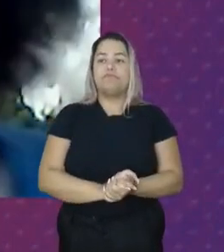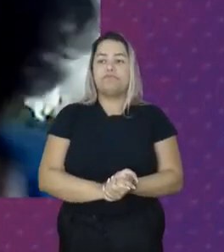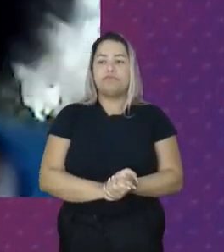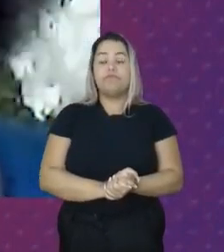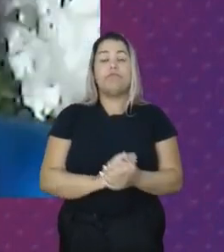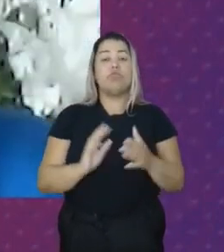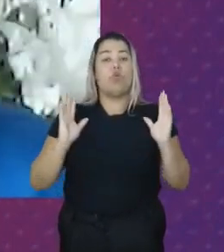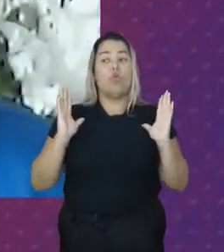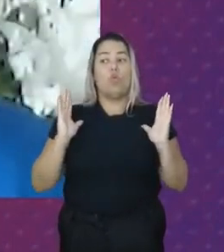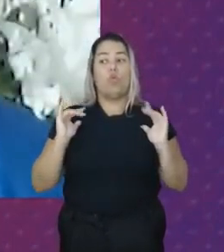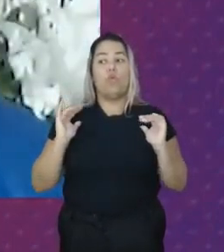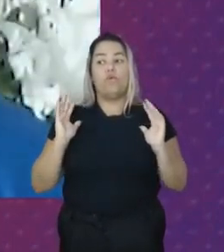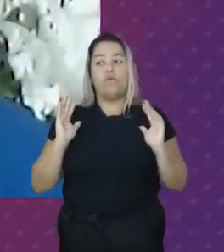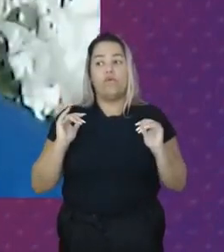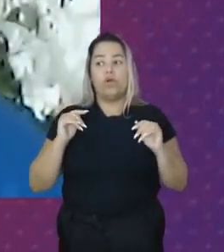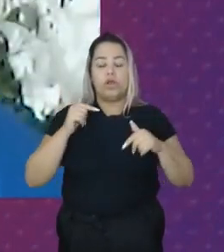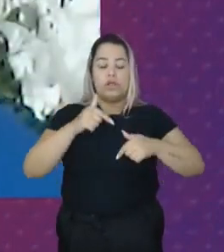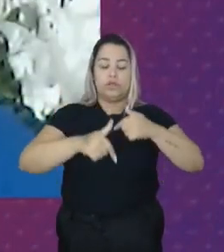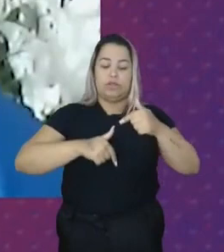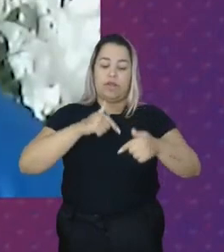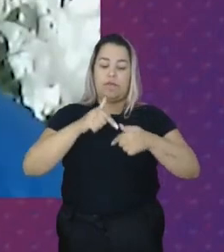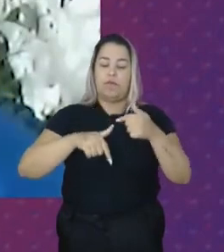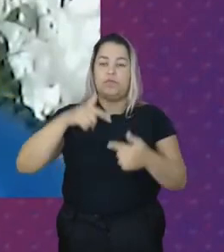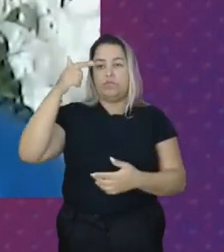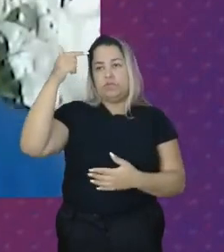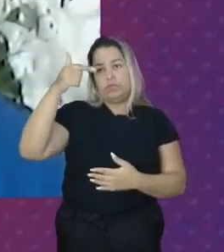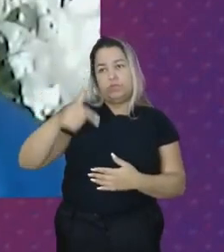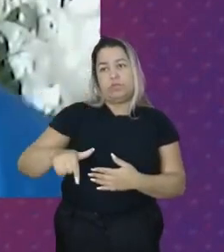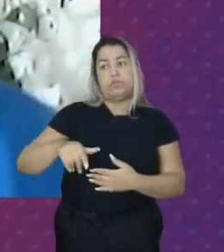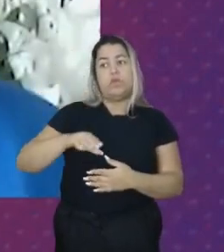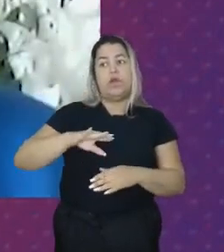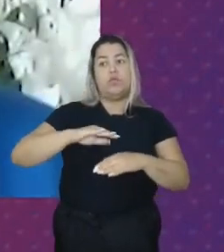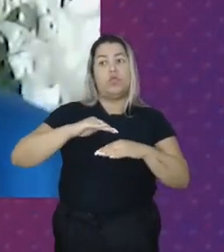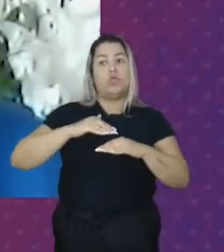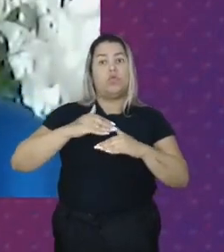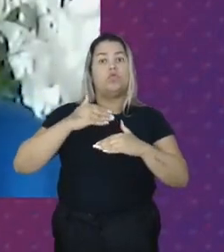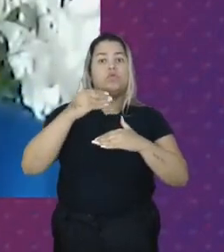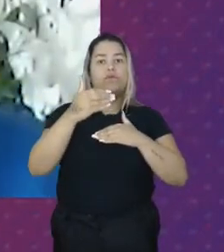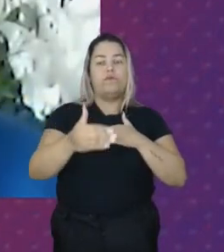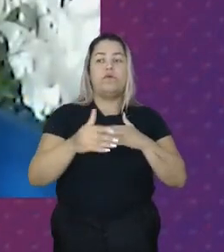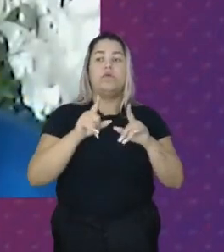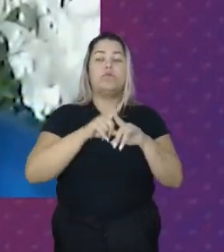folga, trabalho, mas outros ficaram de fora. O que foi que